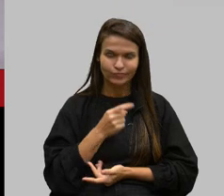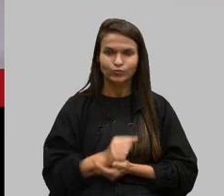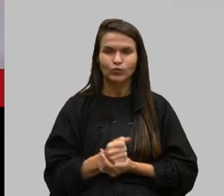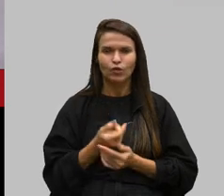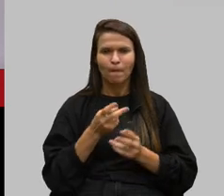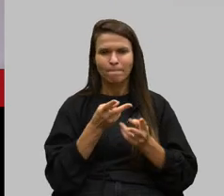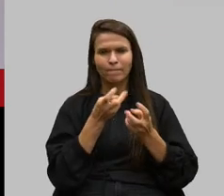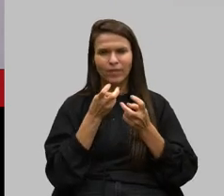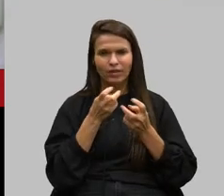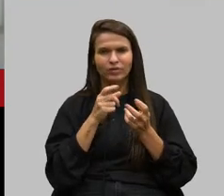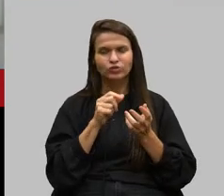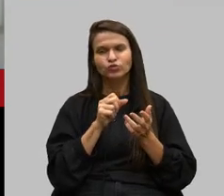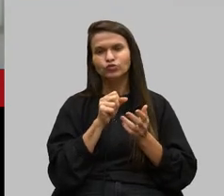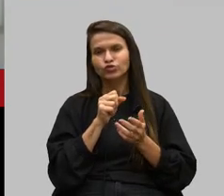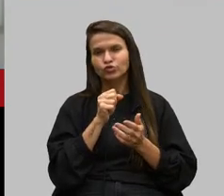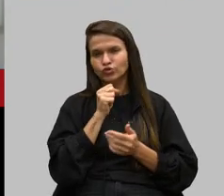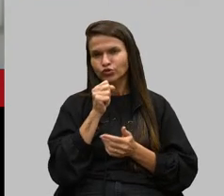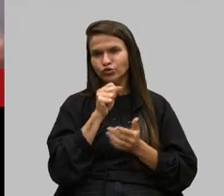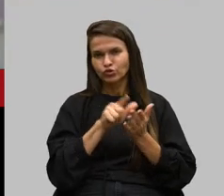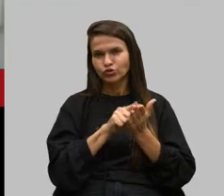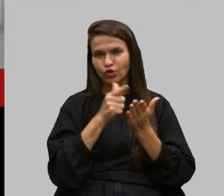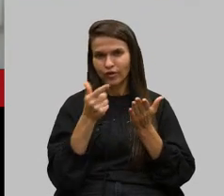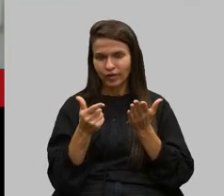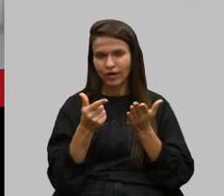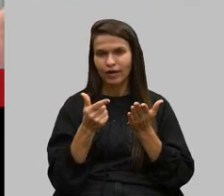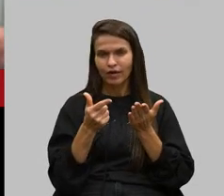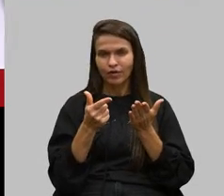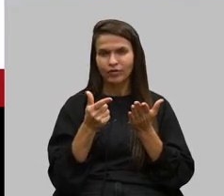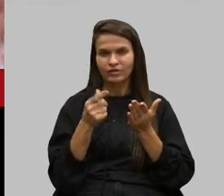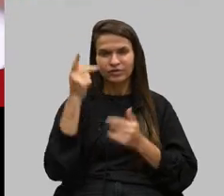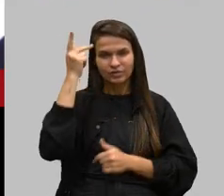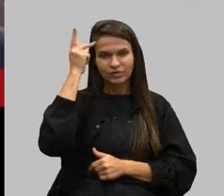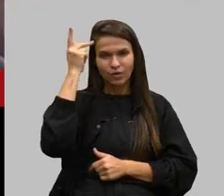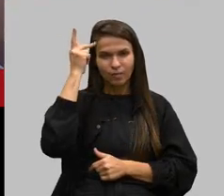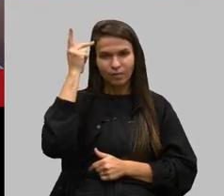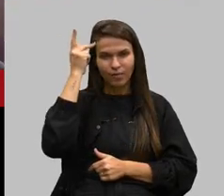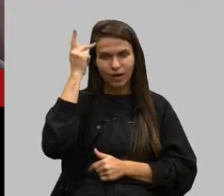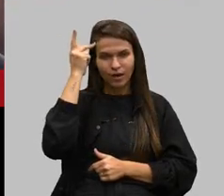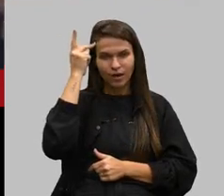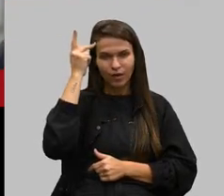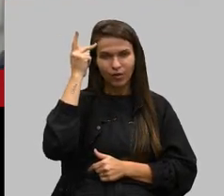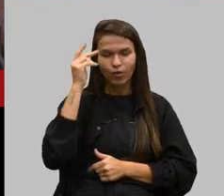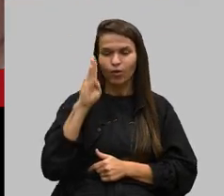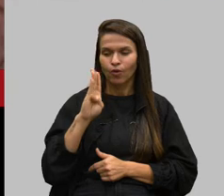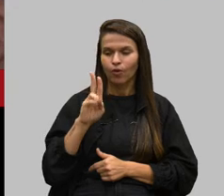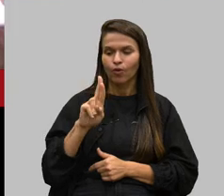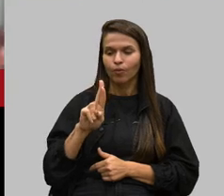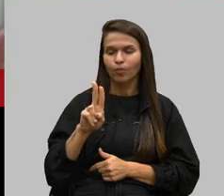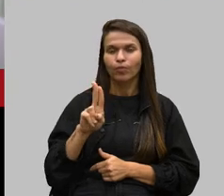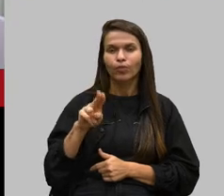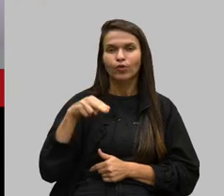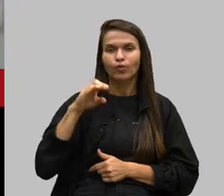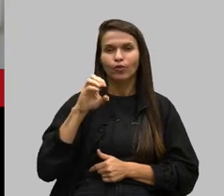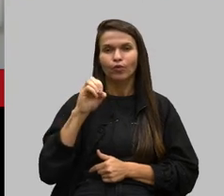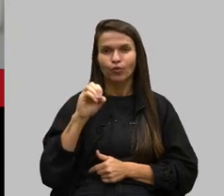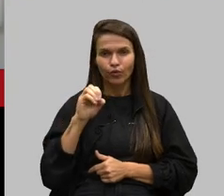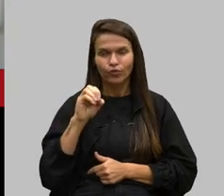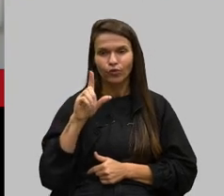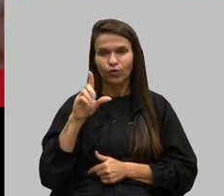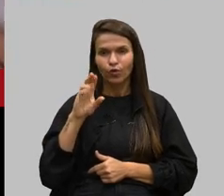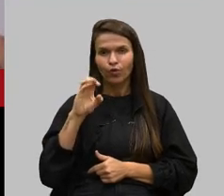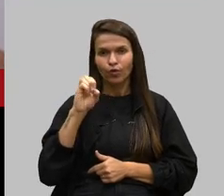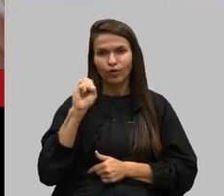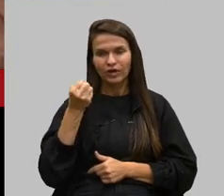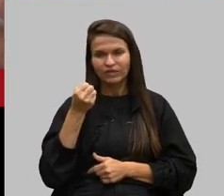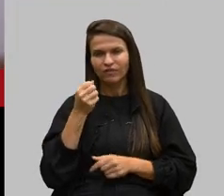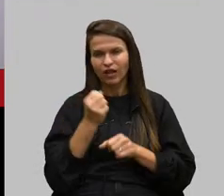de São Paulo Isabela Palhares e Bruno Luca falando sobre a questão das obras paralisadas